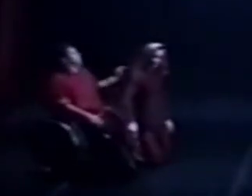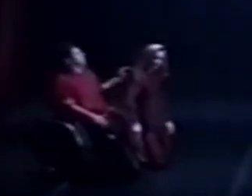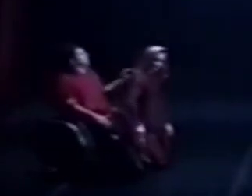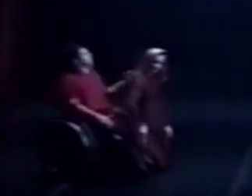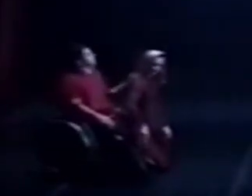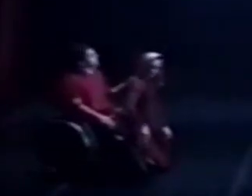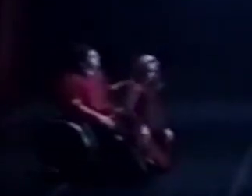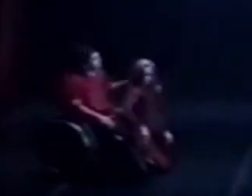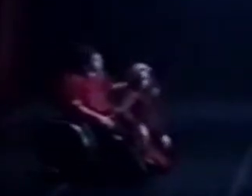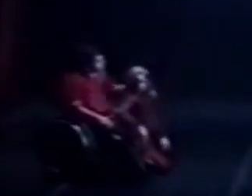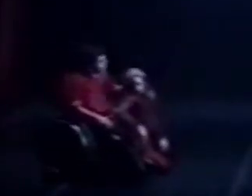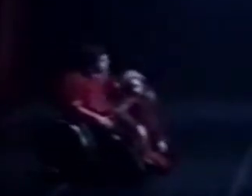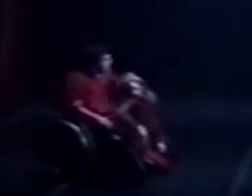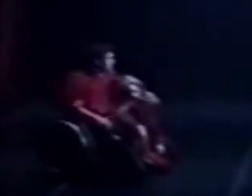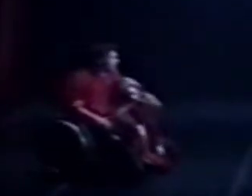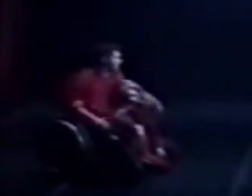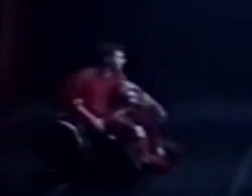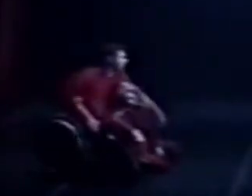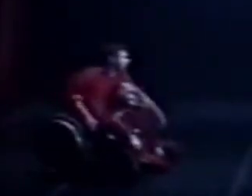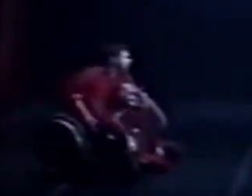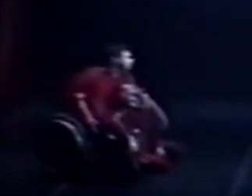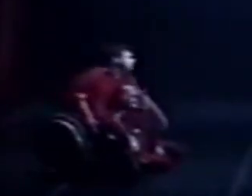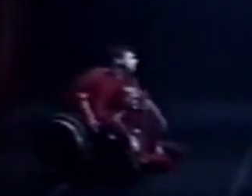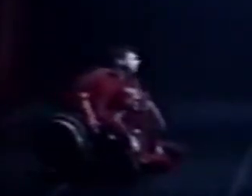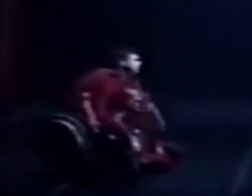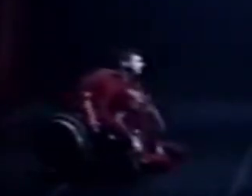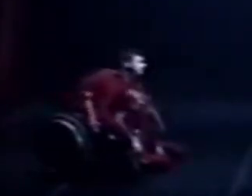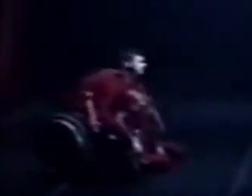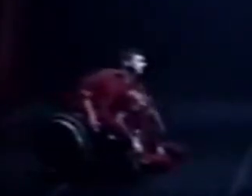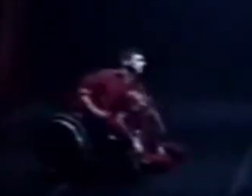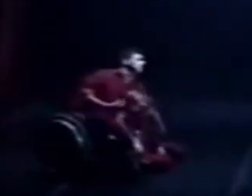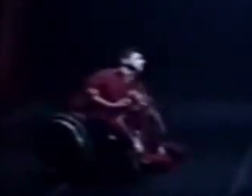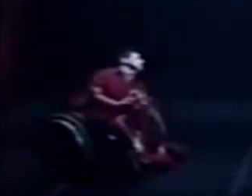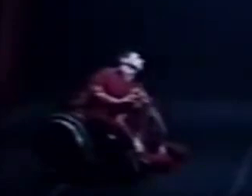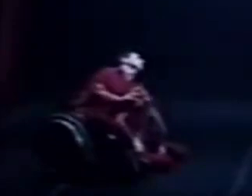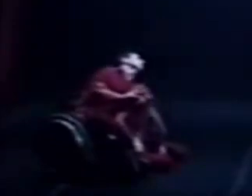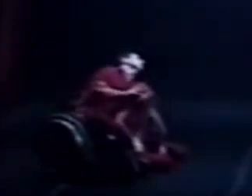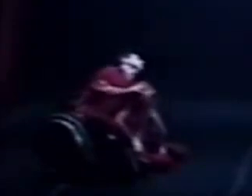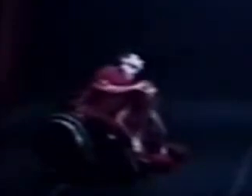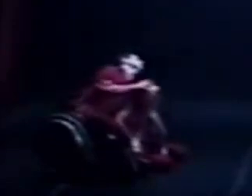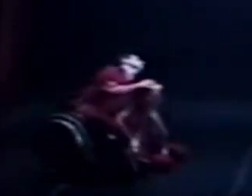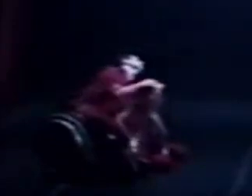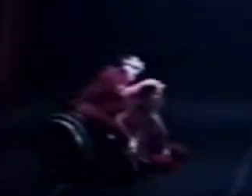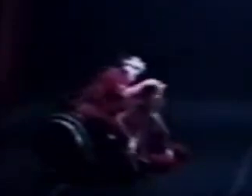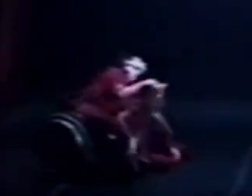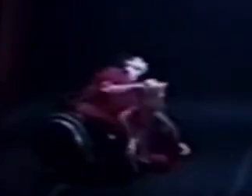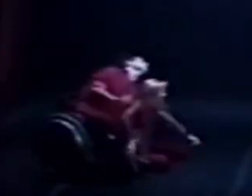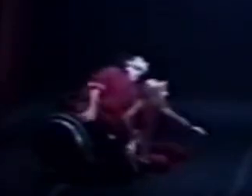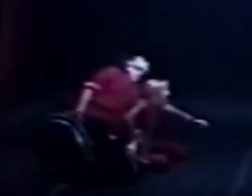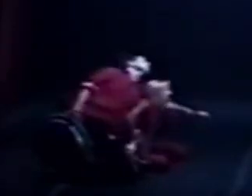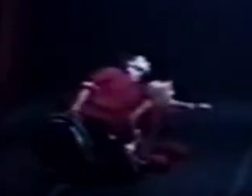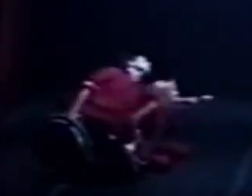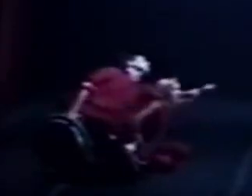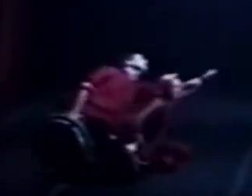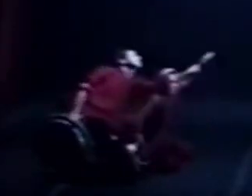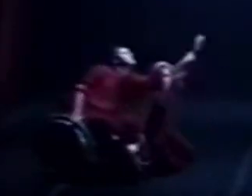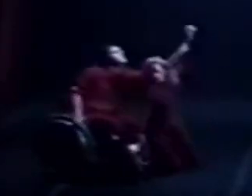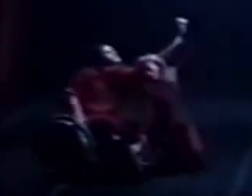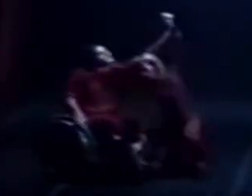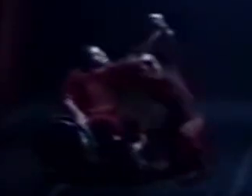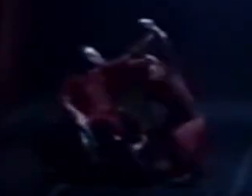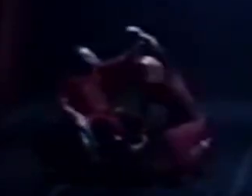foi puxando ele pela mão, com a perna de fotos, da garotinha de gato na